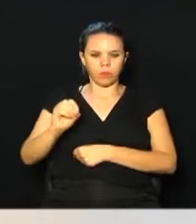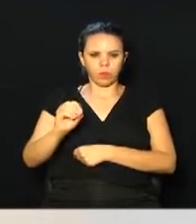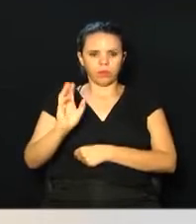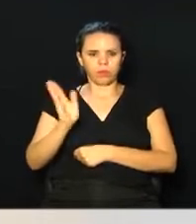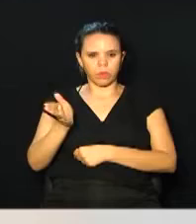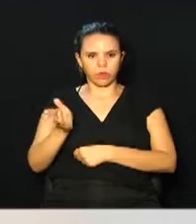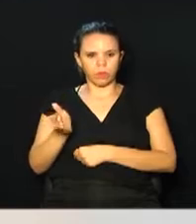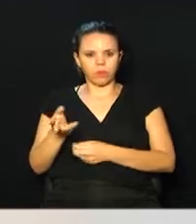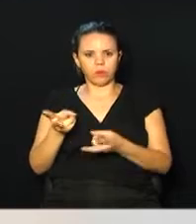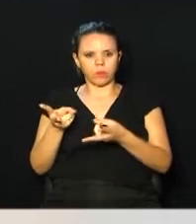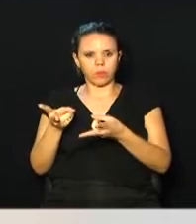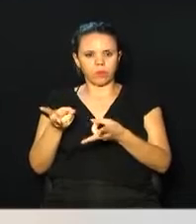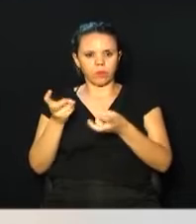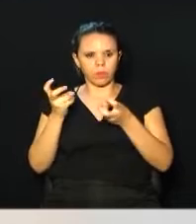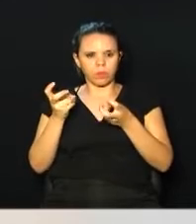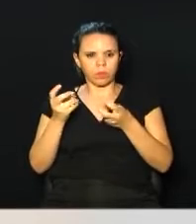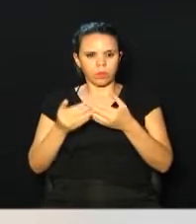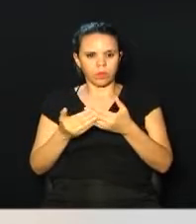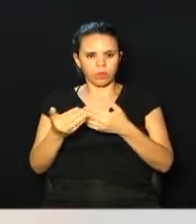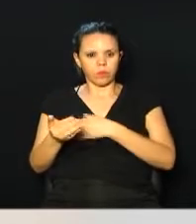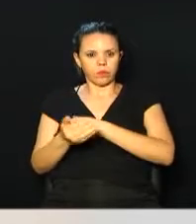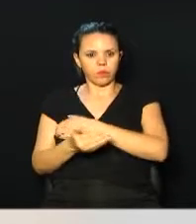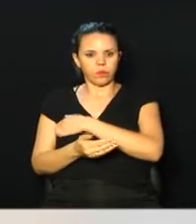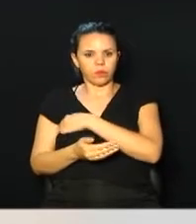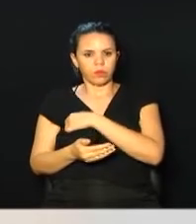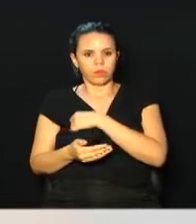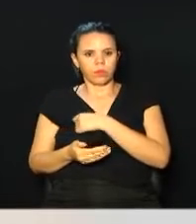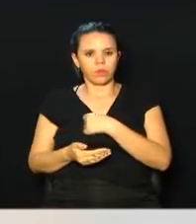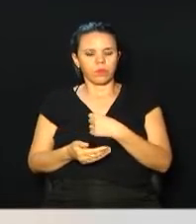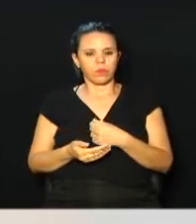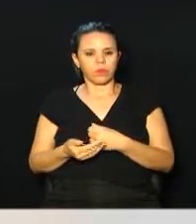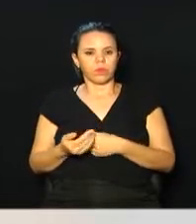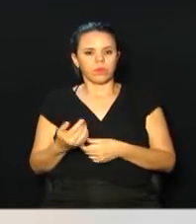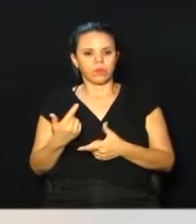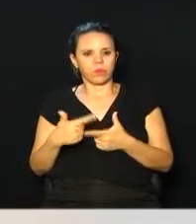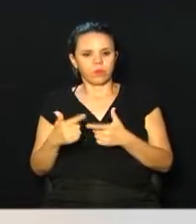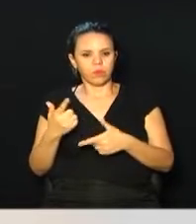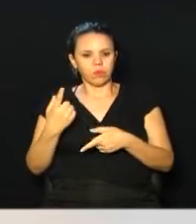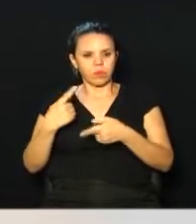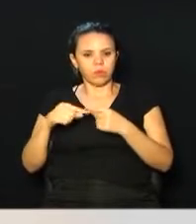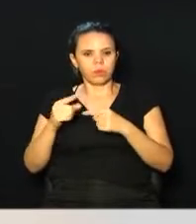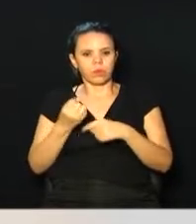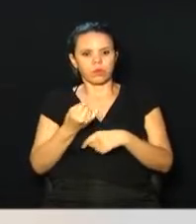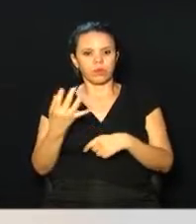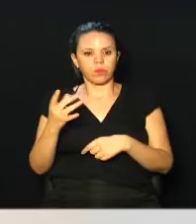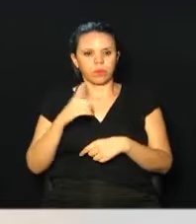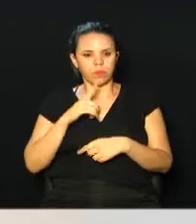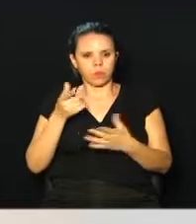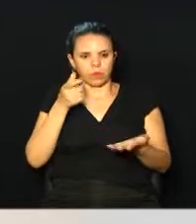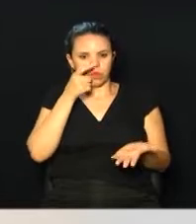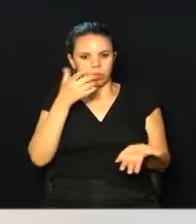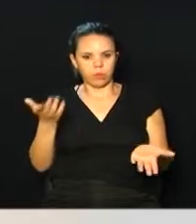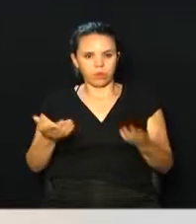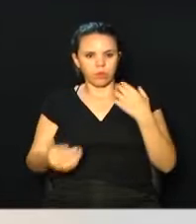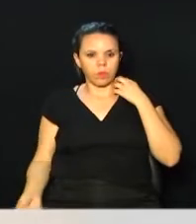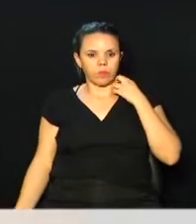foram observados esses fenômenos que nós vivemos hoje, né?